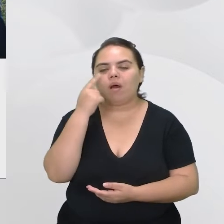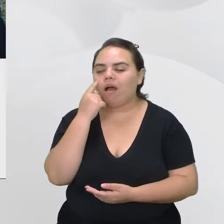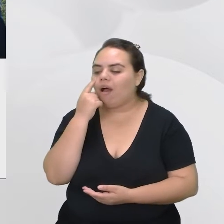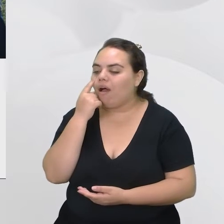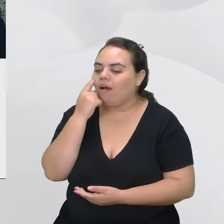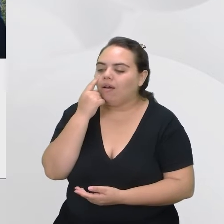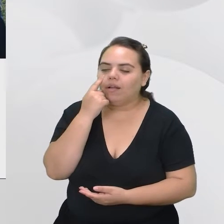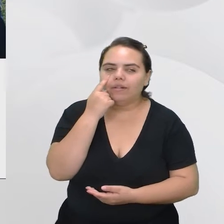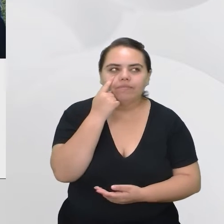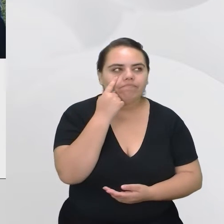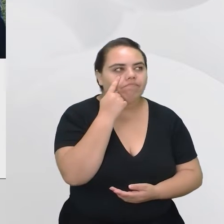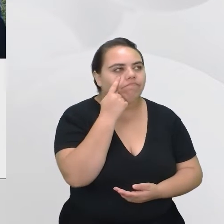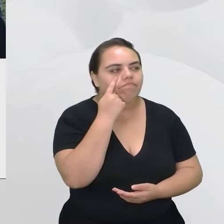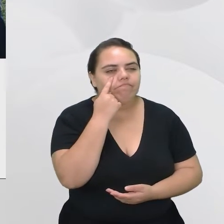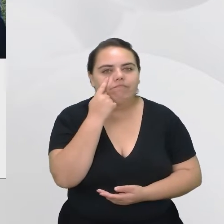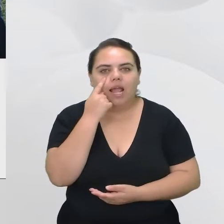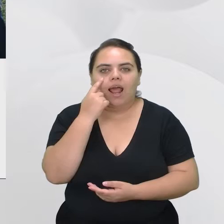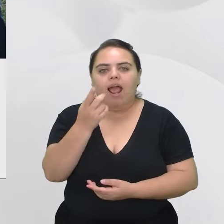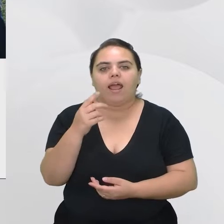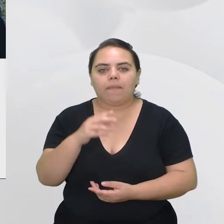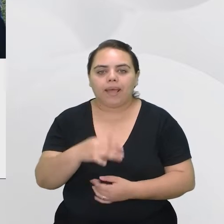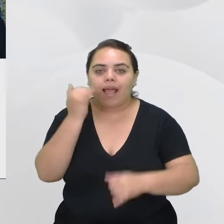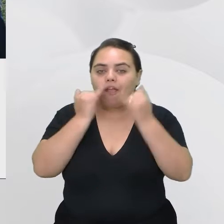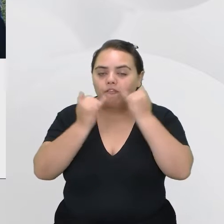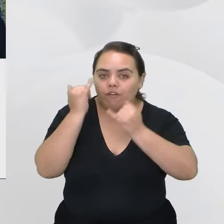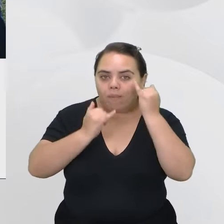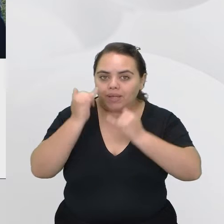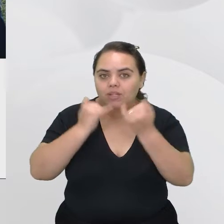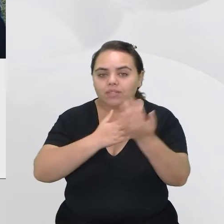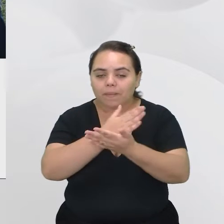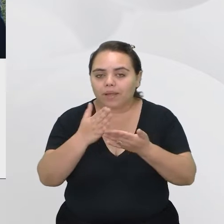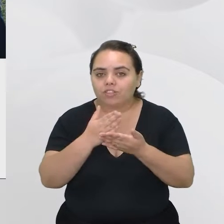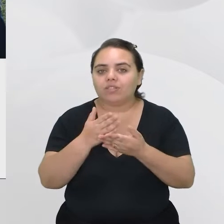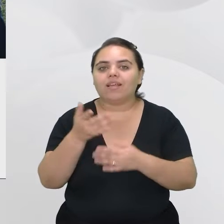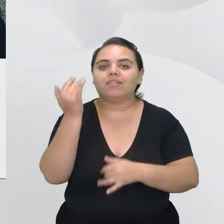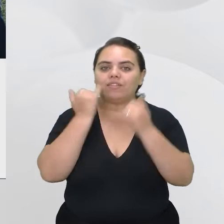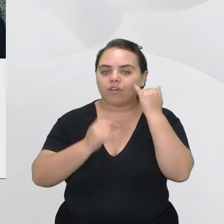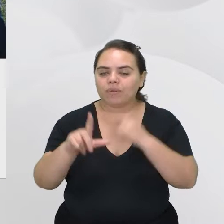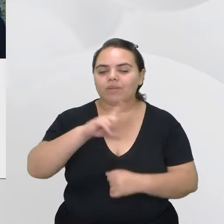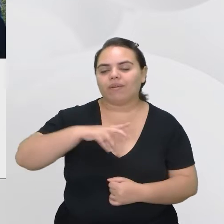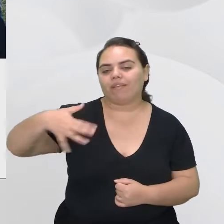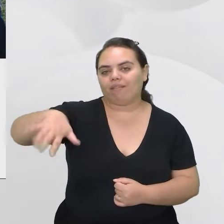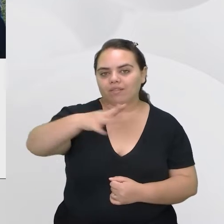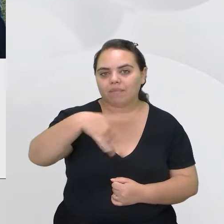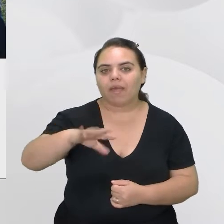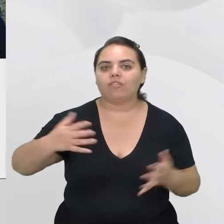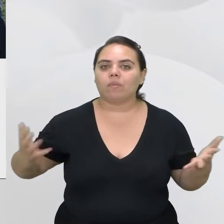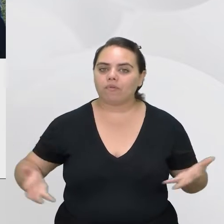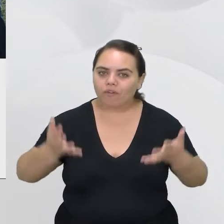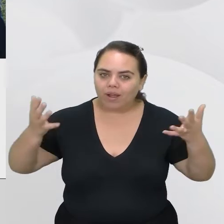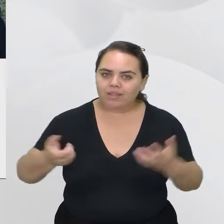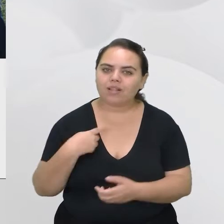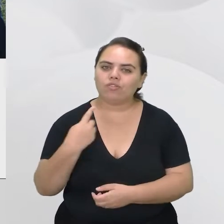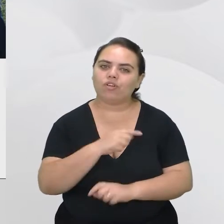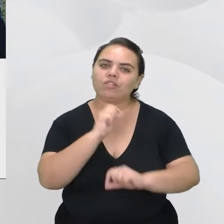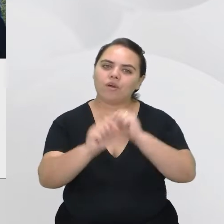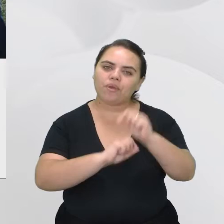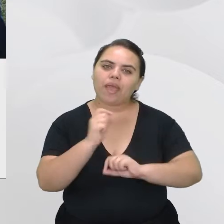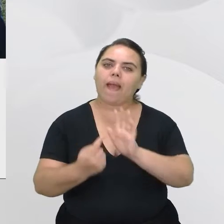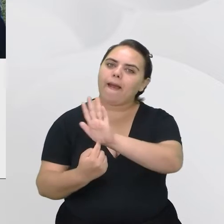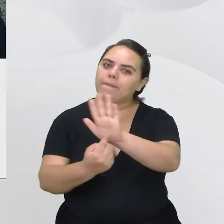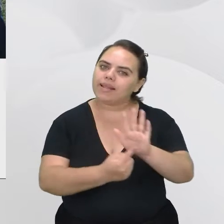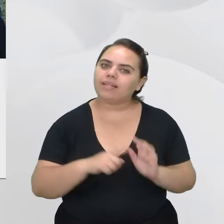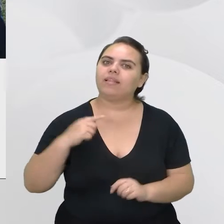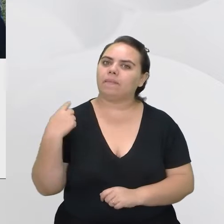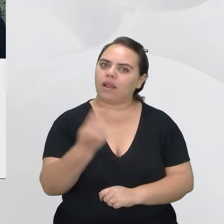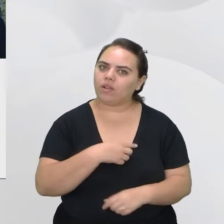observação e tirar informações a partir dessa observação do que tem naquele ambiente. A nossa provocação é, apresentem para a